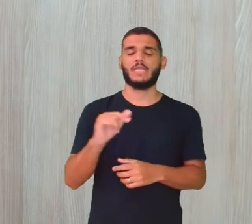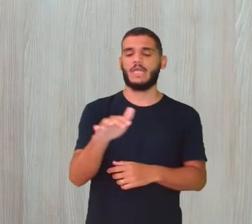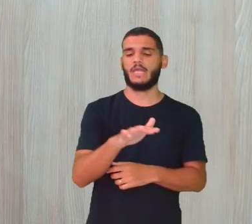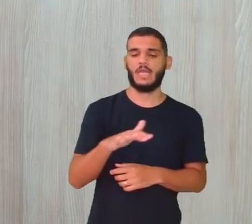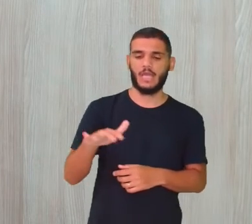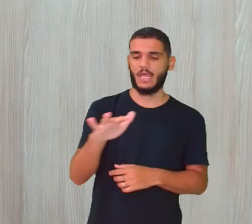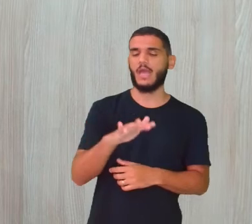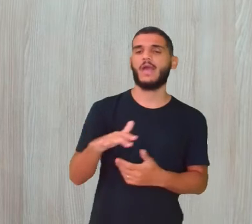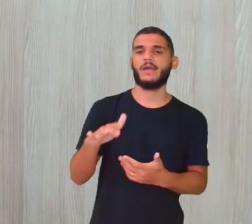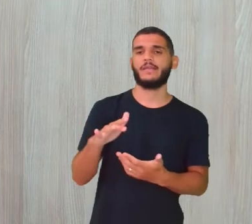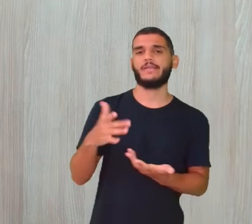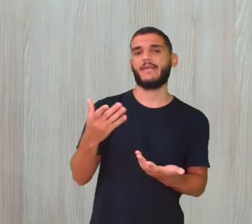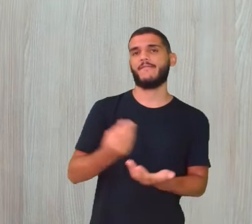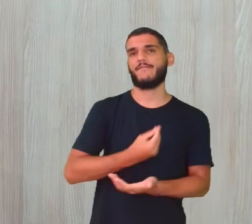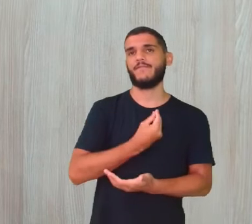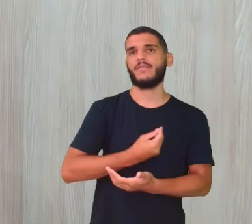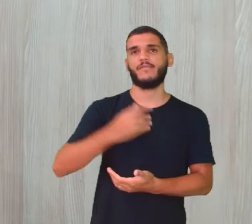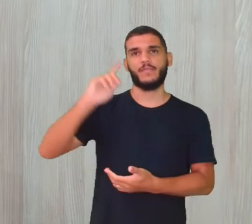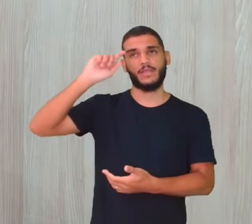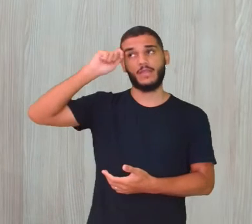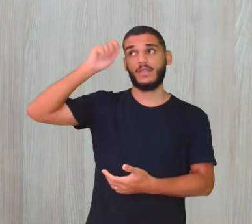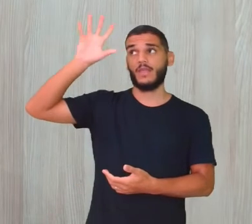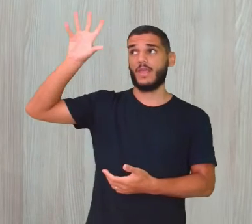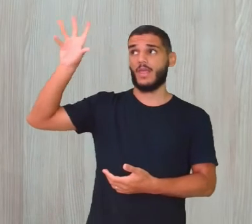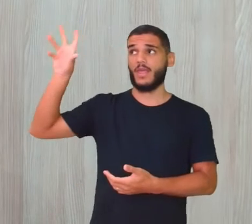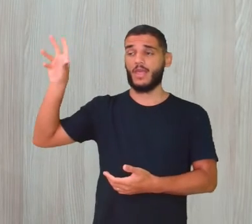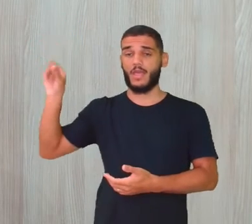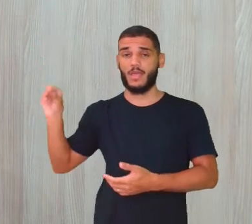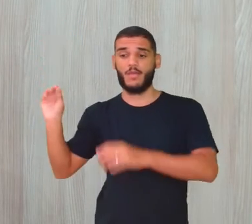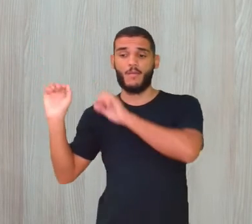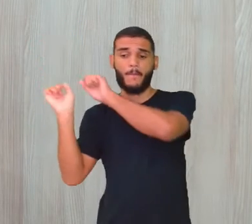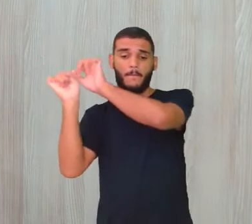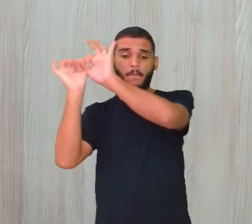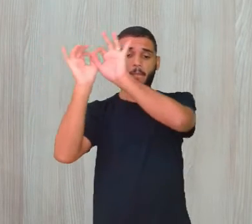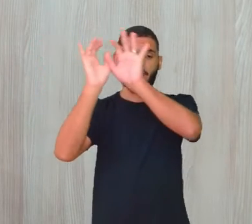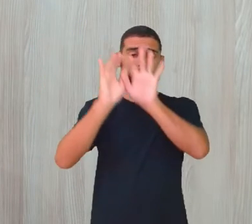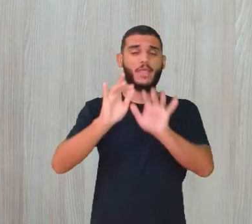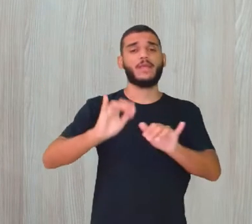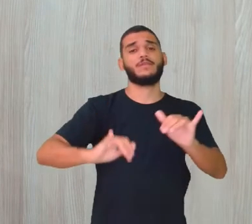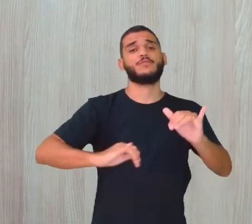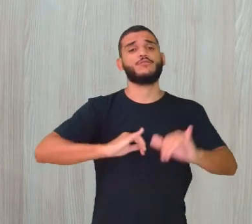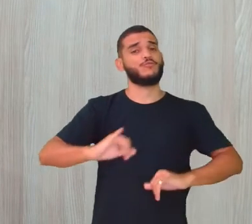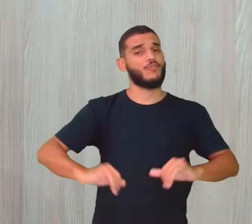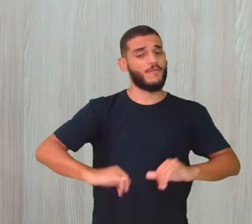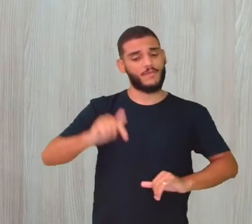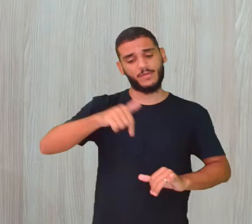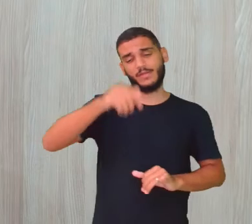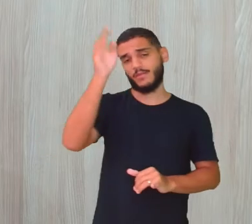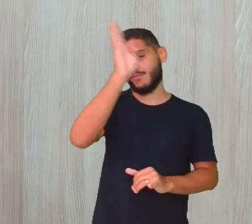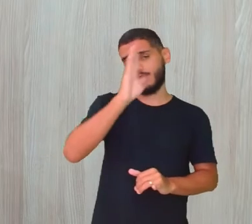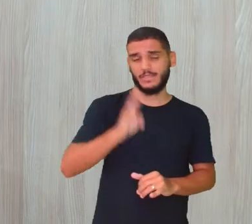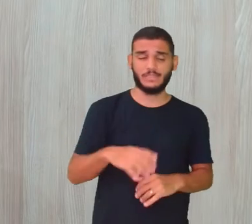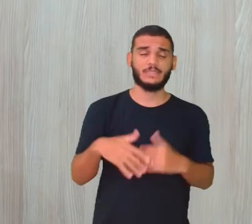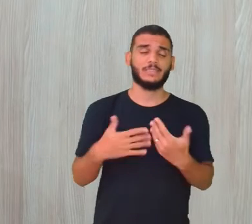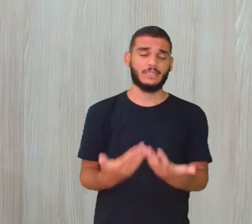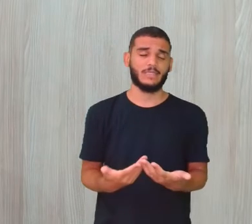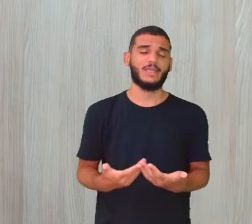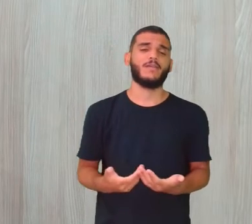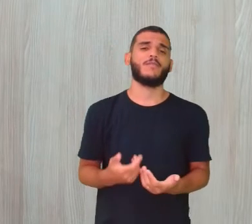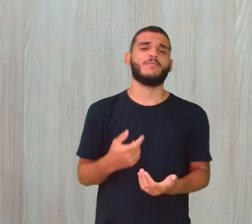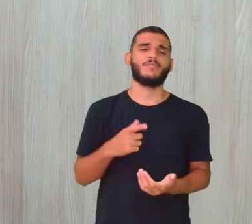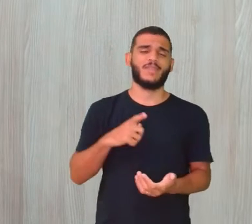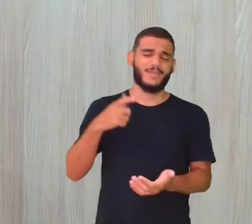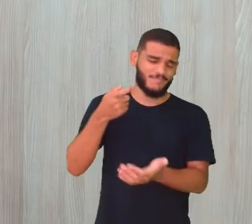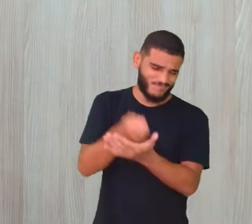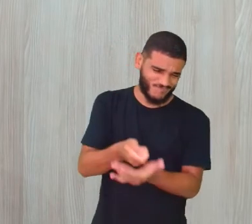da África, vem para cá, né, nos maus tratos que houve, né, explorado todo aquele